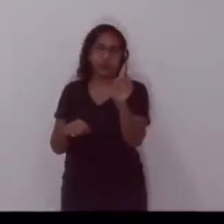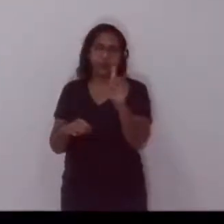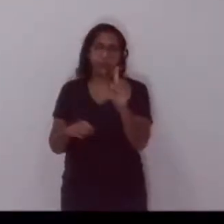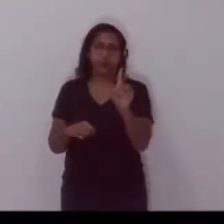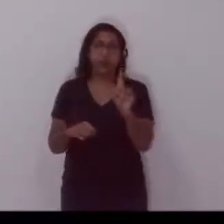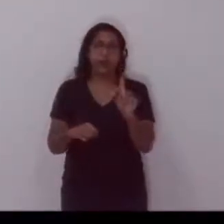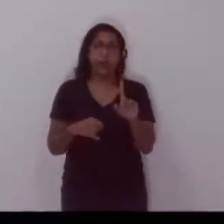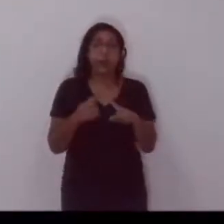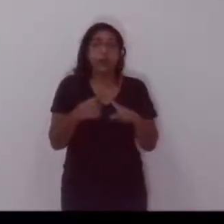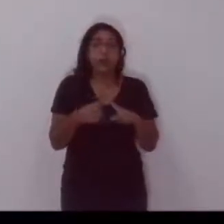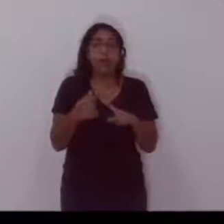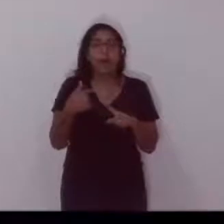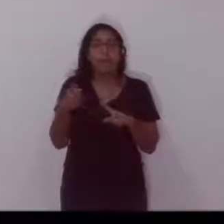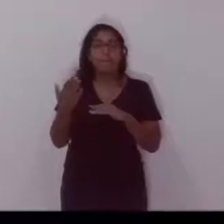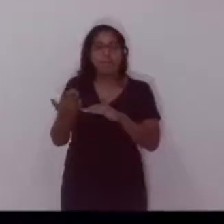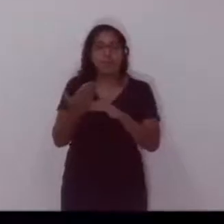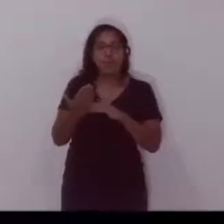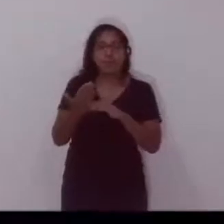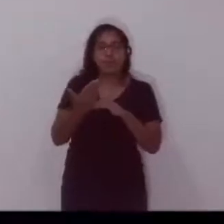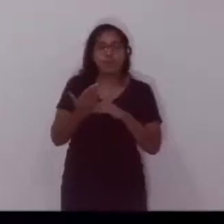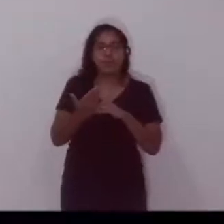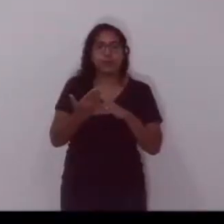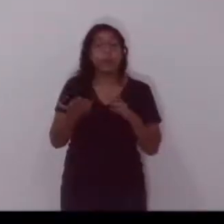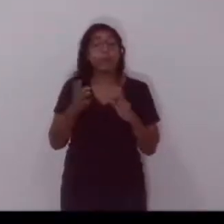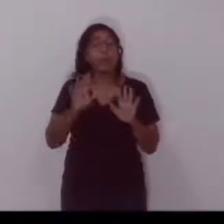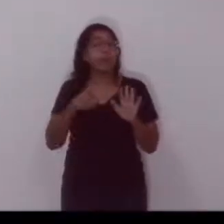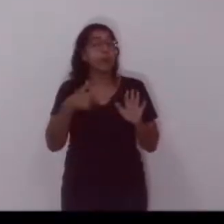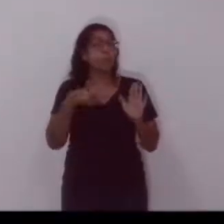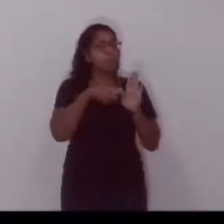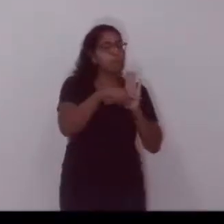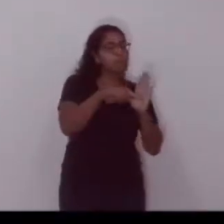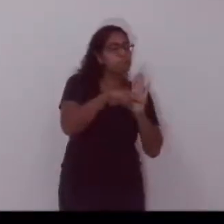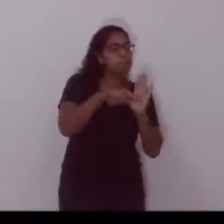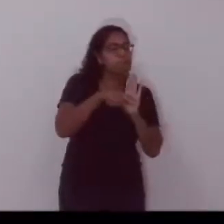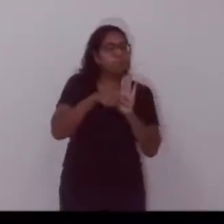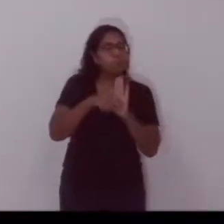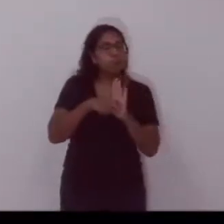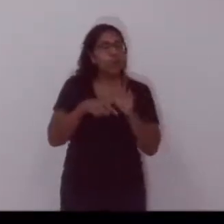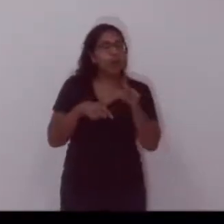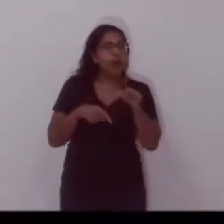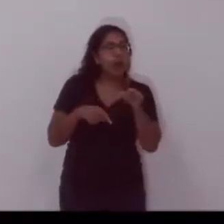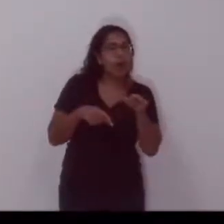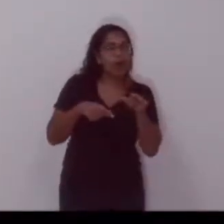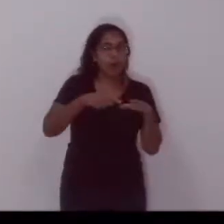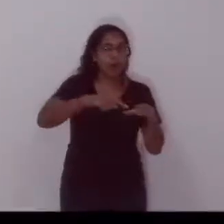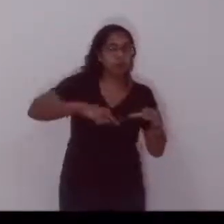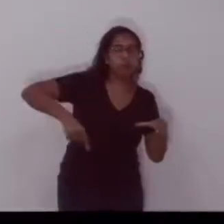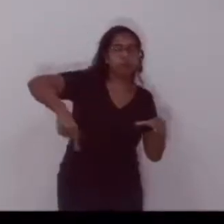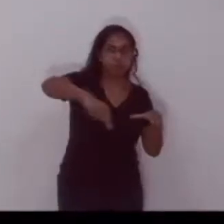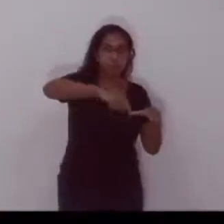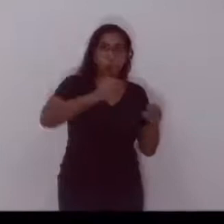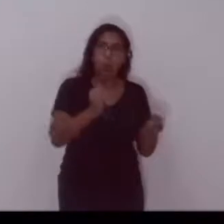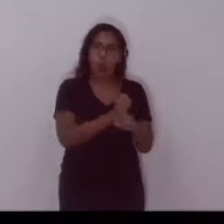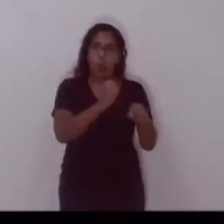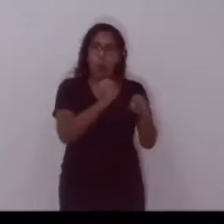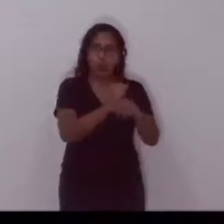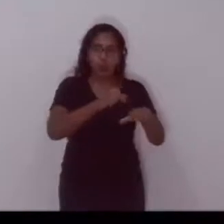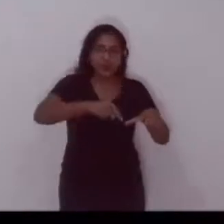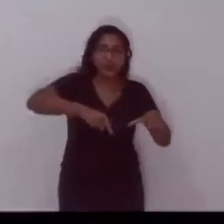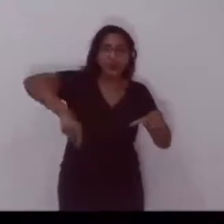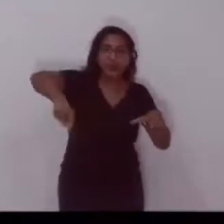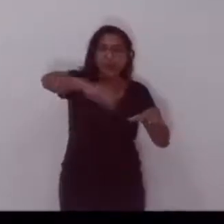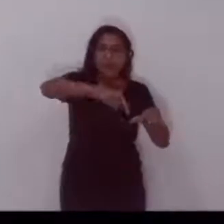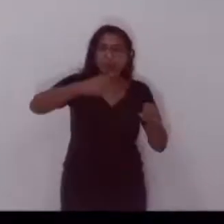ainda sofre represálias. Então, fui fazer uma pesquisa, o tema é o seguinte, uso adequado de rotatória, aí pode voltar para mim naquele